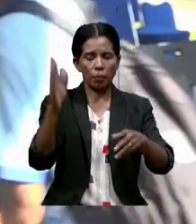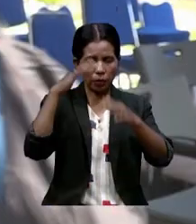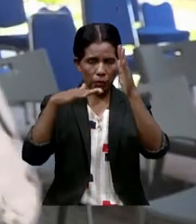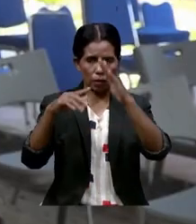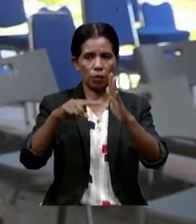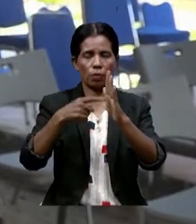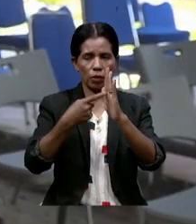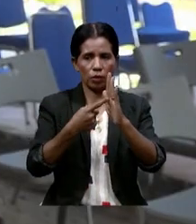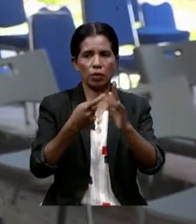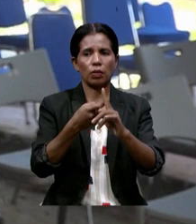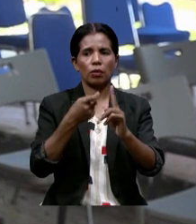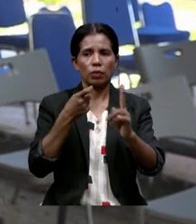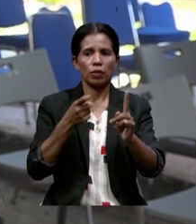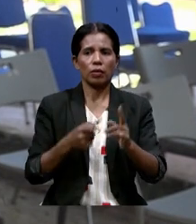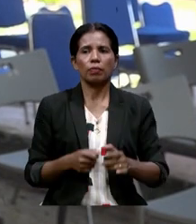kumesa usi